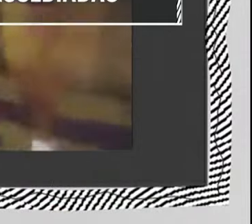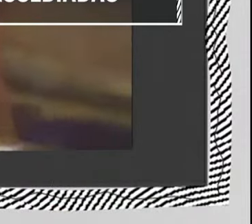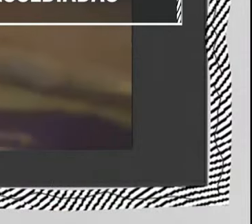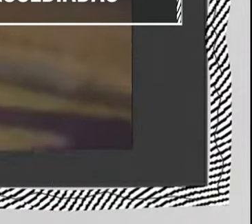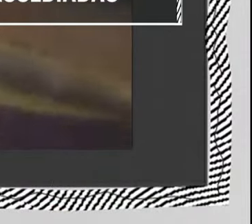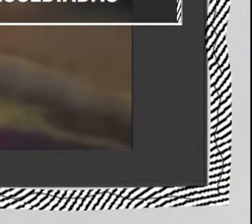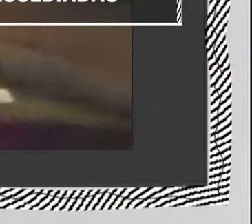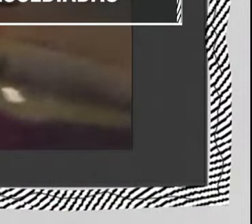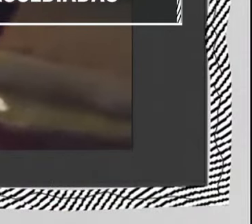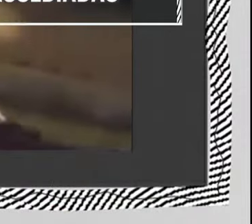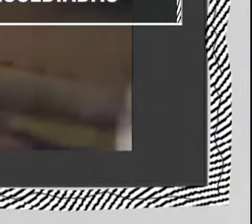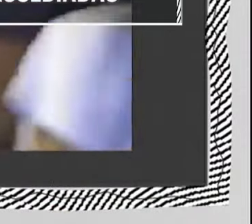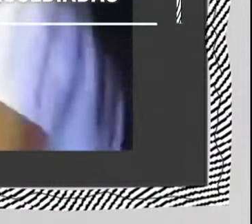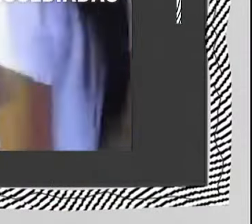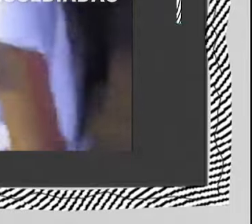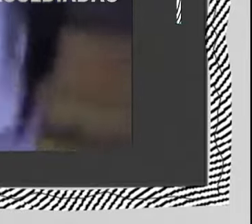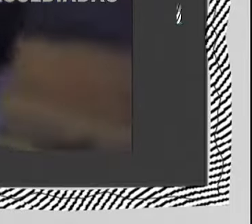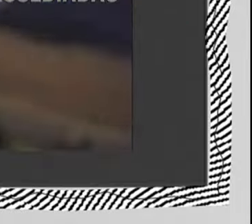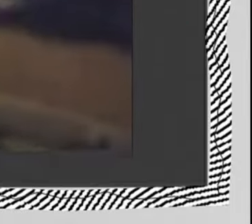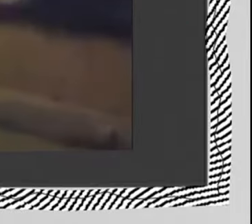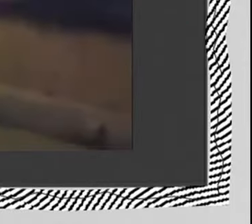E aí